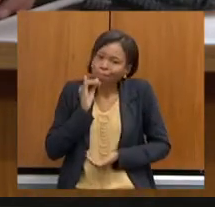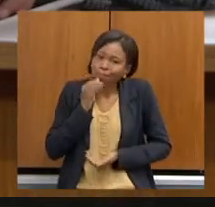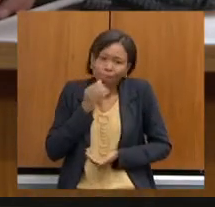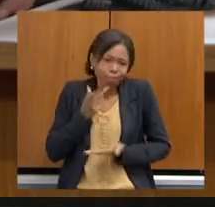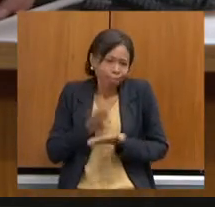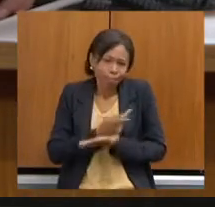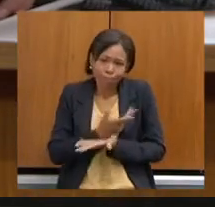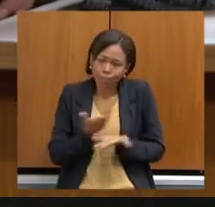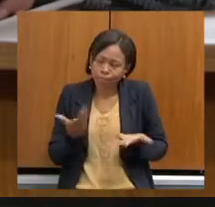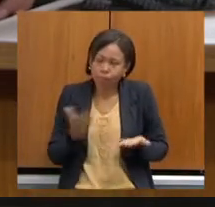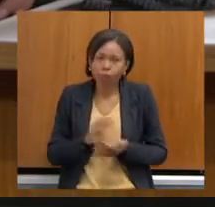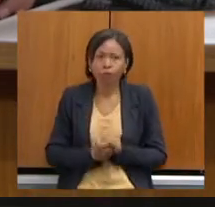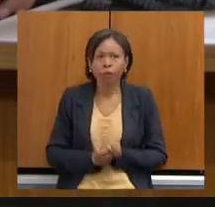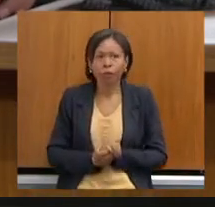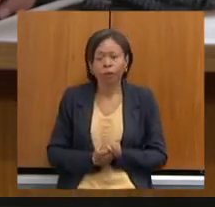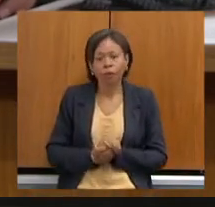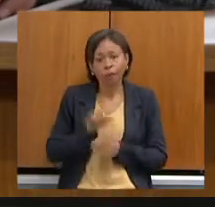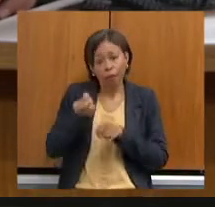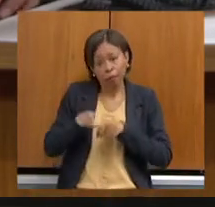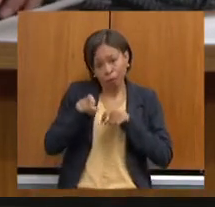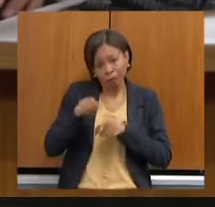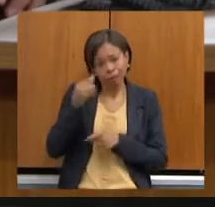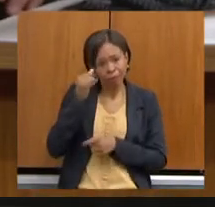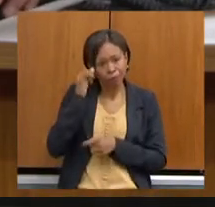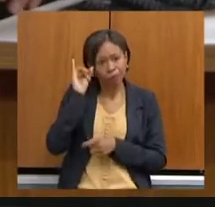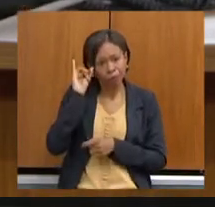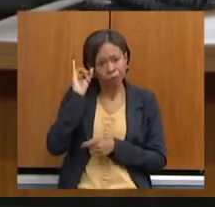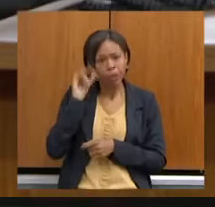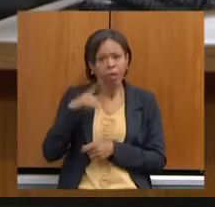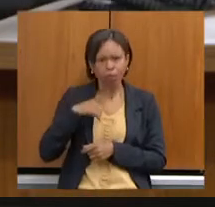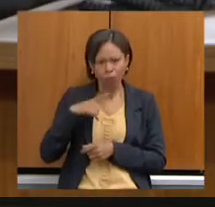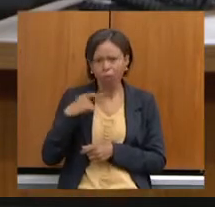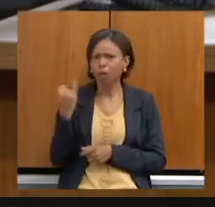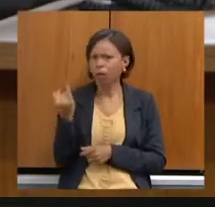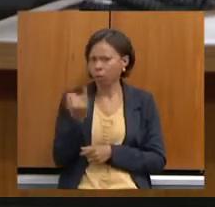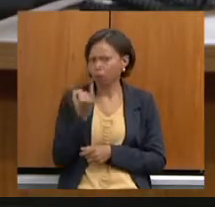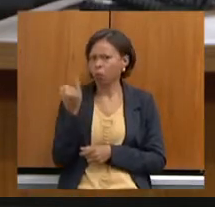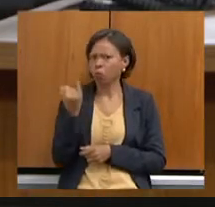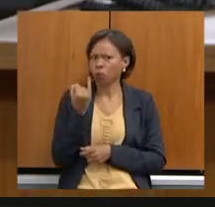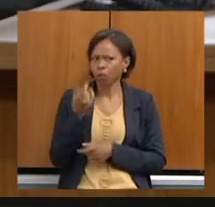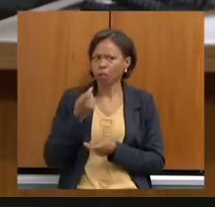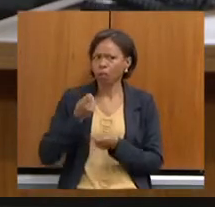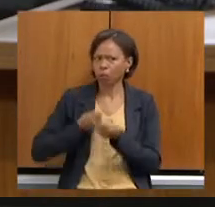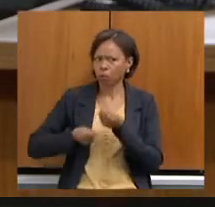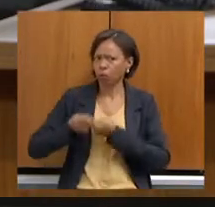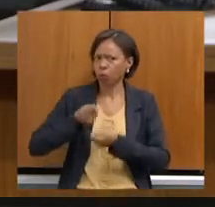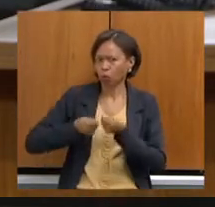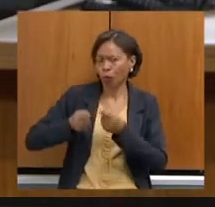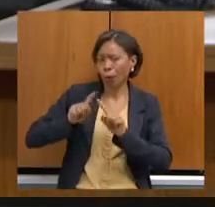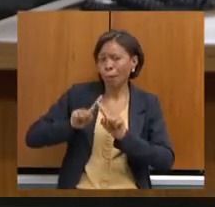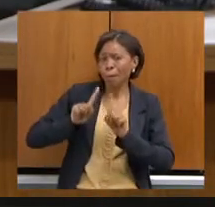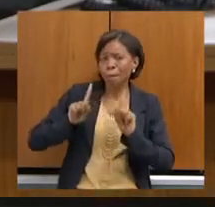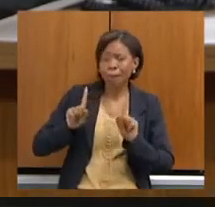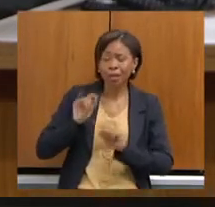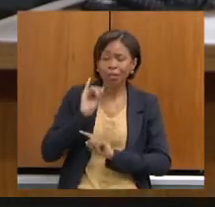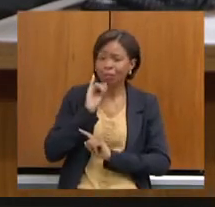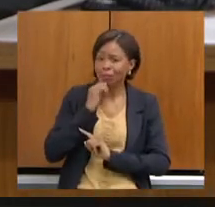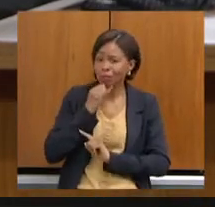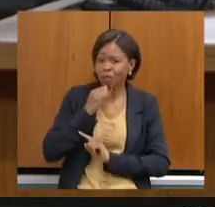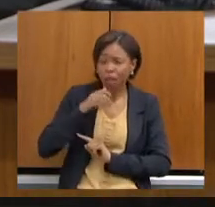agricultura é tem muita vamos dizer a importância como como Econômica mas infelizmente o